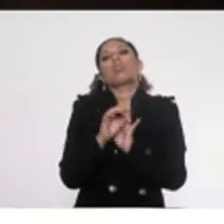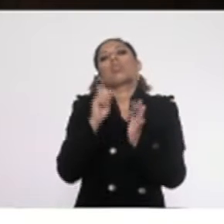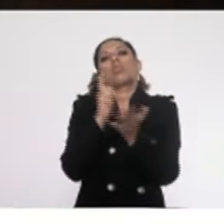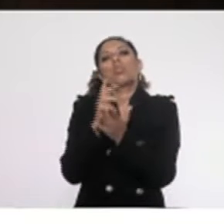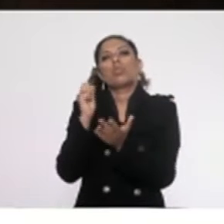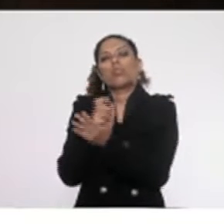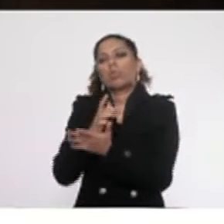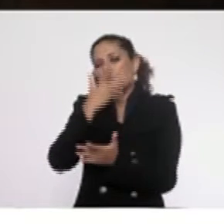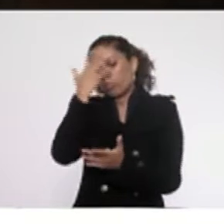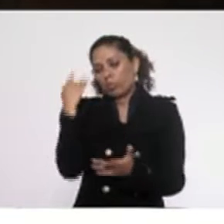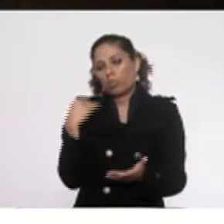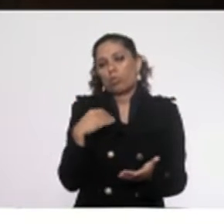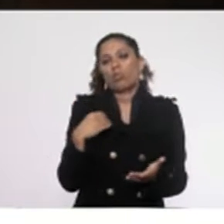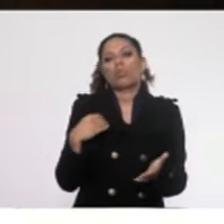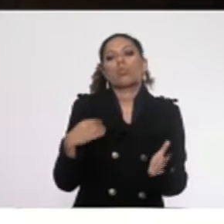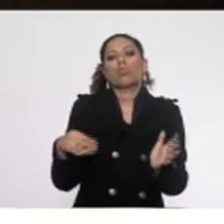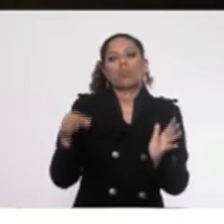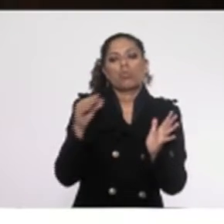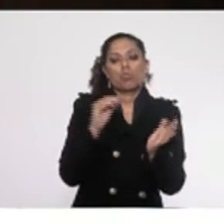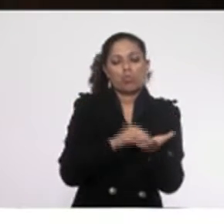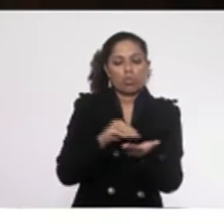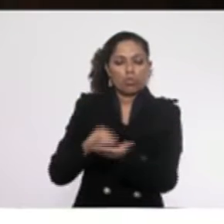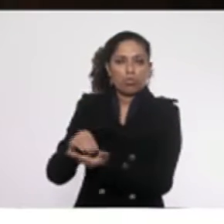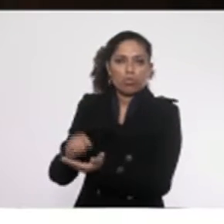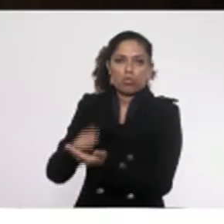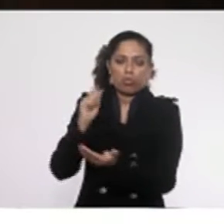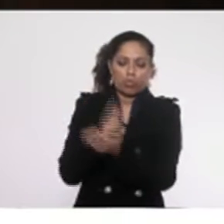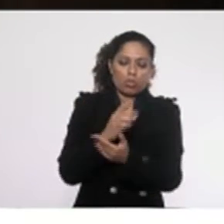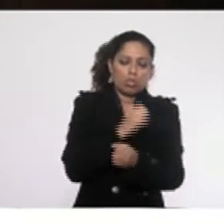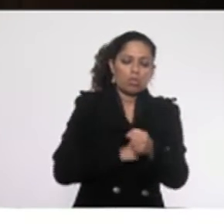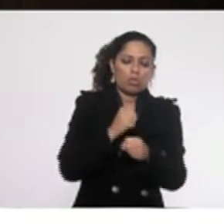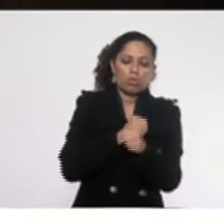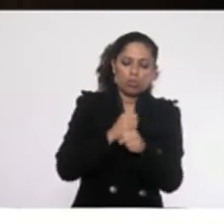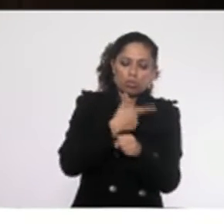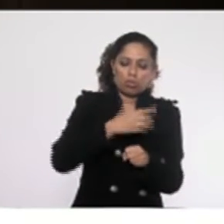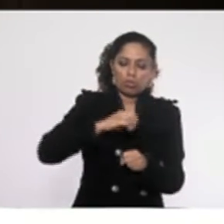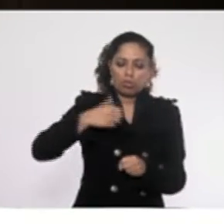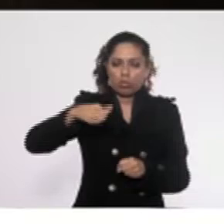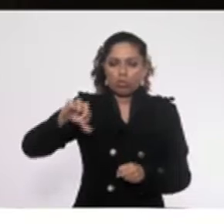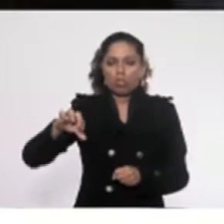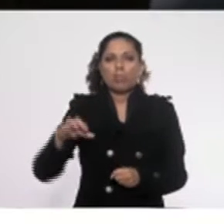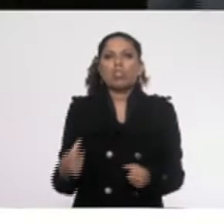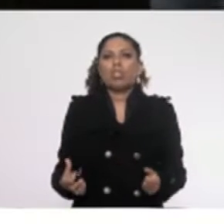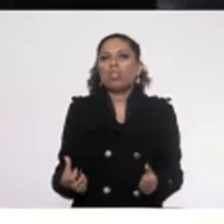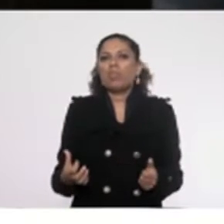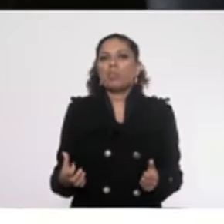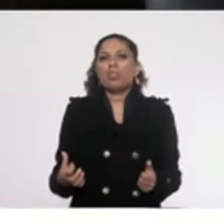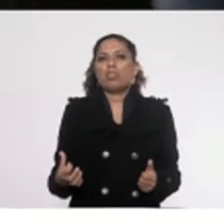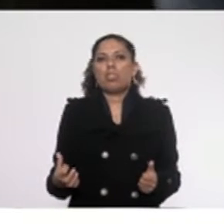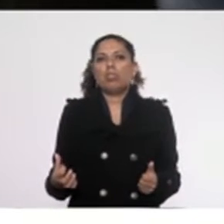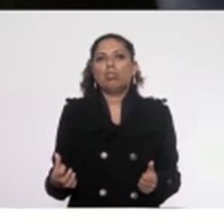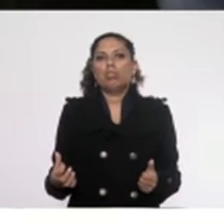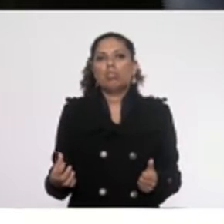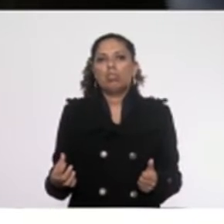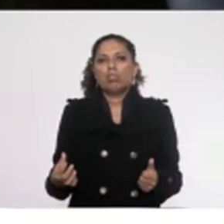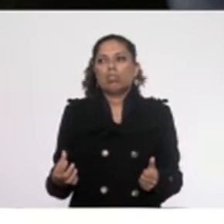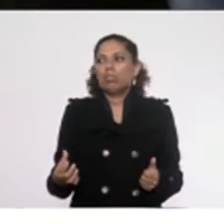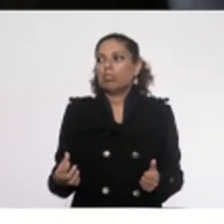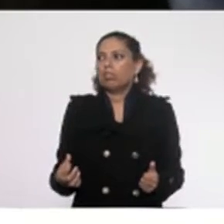pagamento aos fornecedores que se encontram inscritos em resto a pagar e apurados em 2019. Então, talvez se